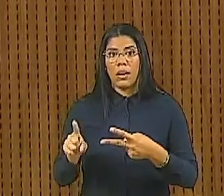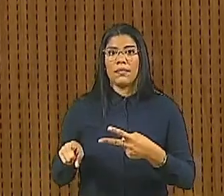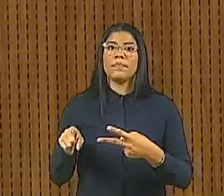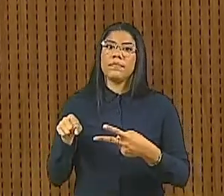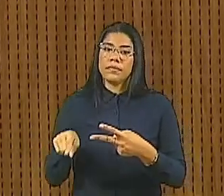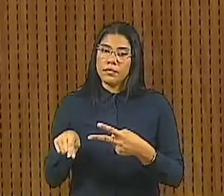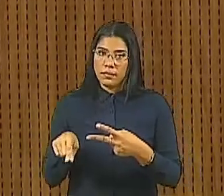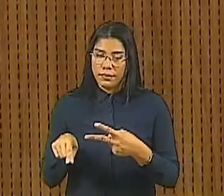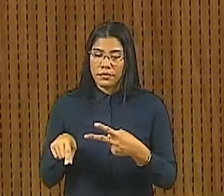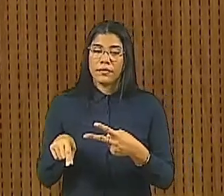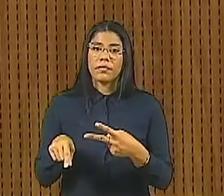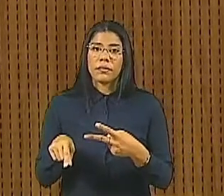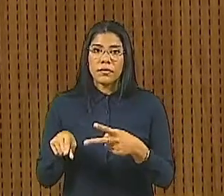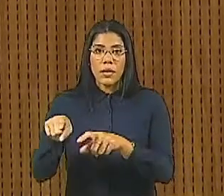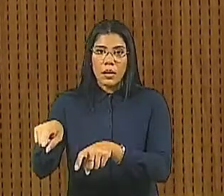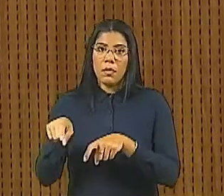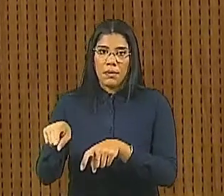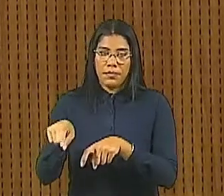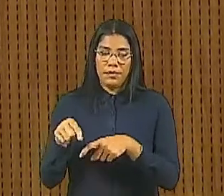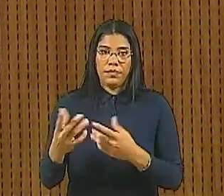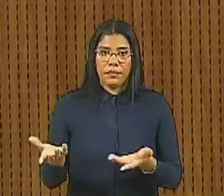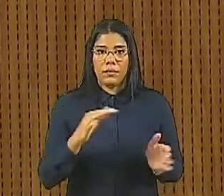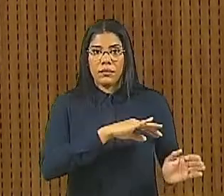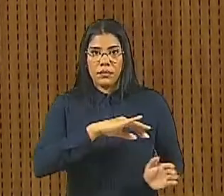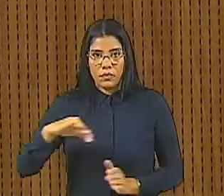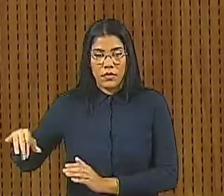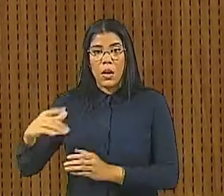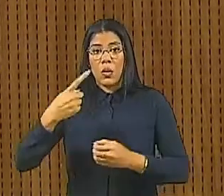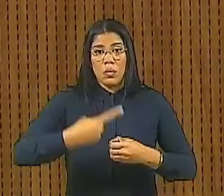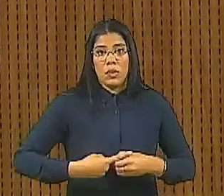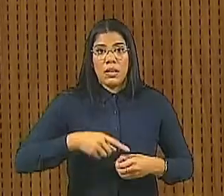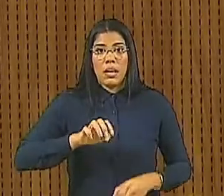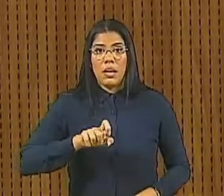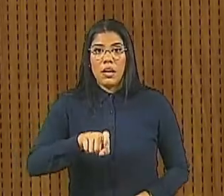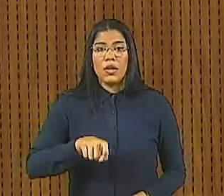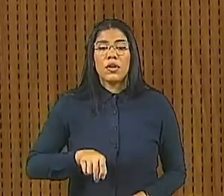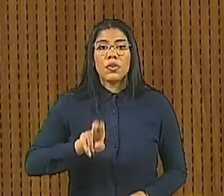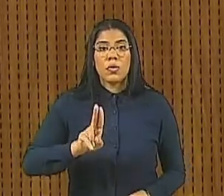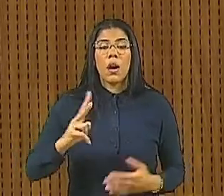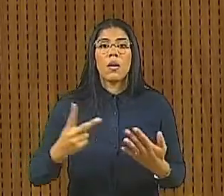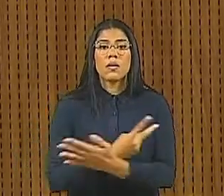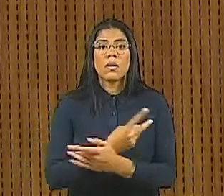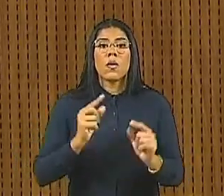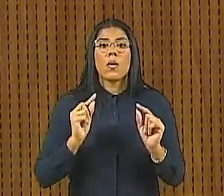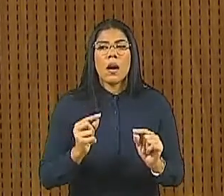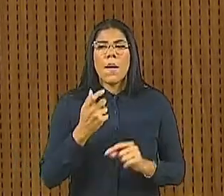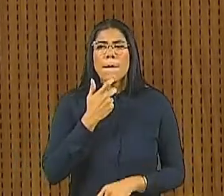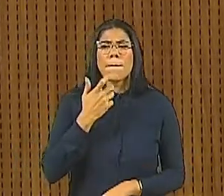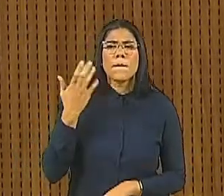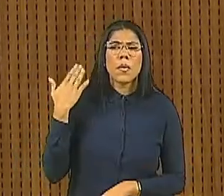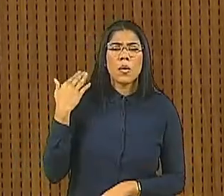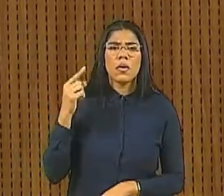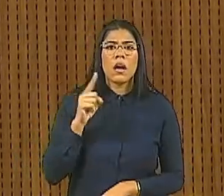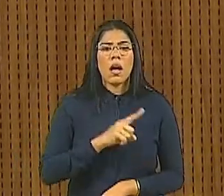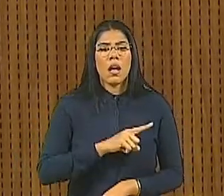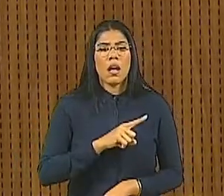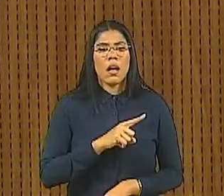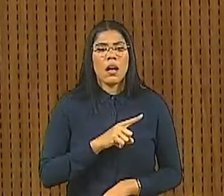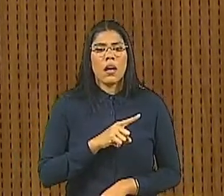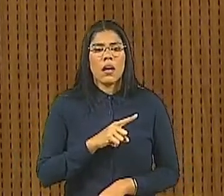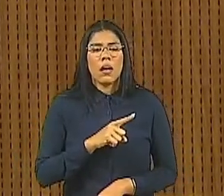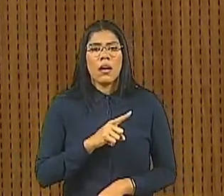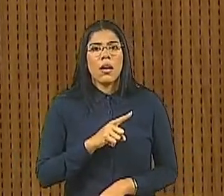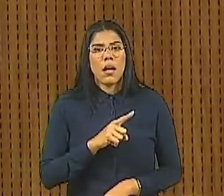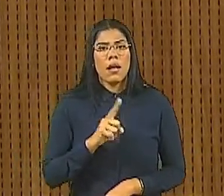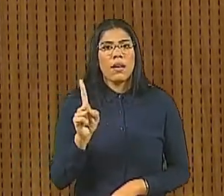não é um tema estadual, esse é um tema nacional. Agora, há muito pouco em Exu,